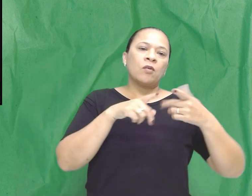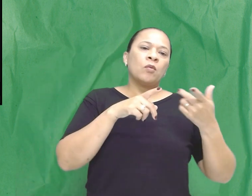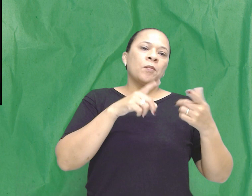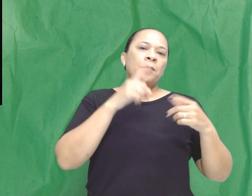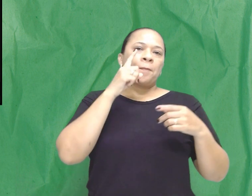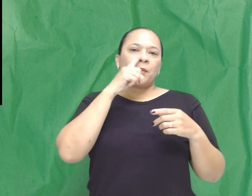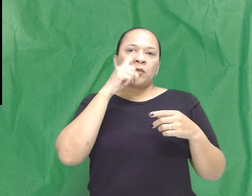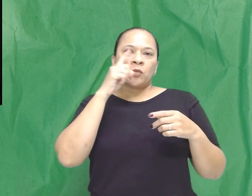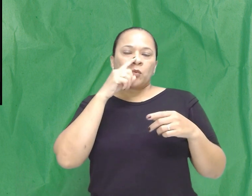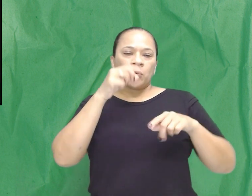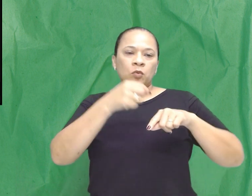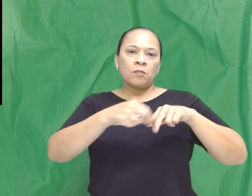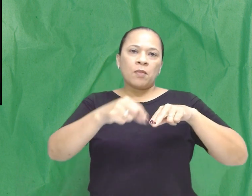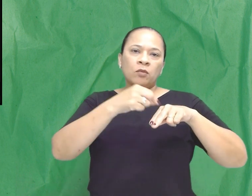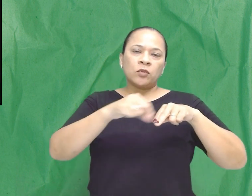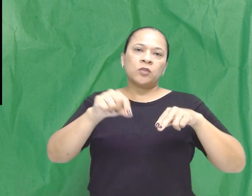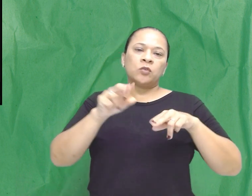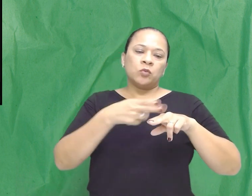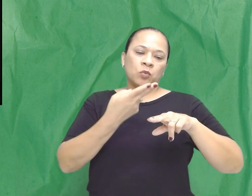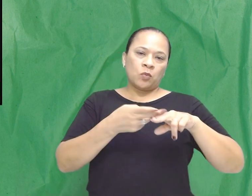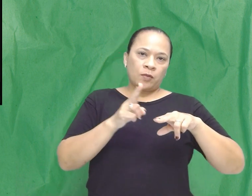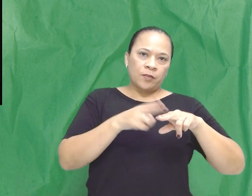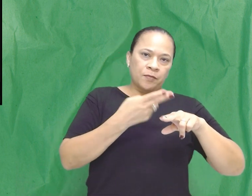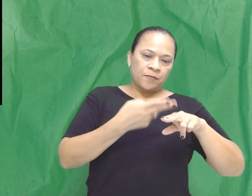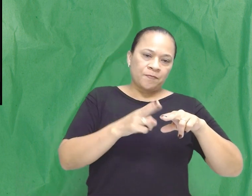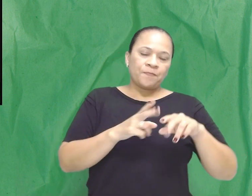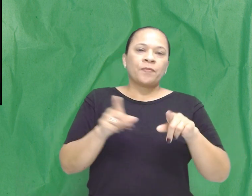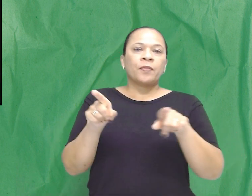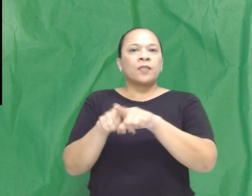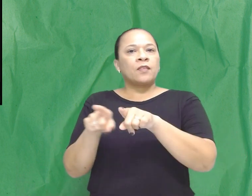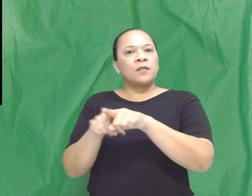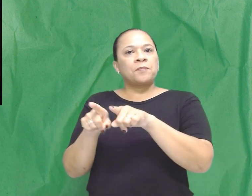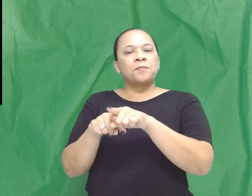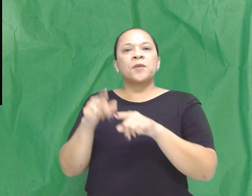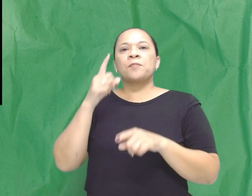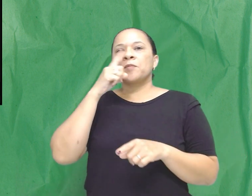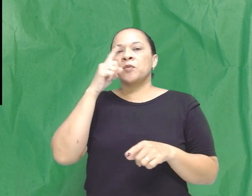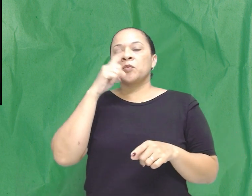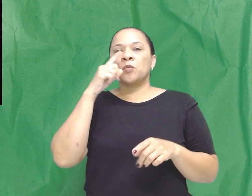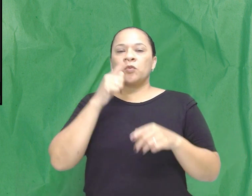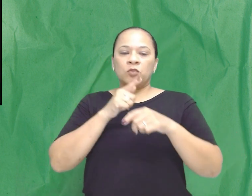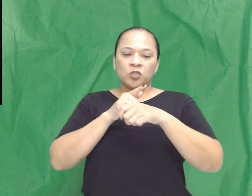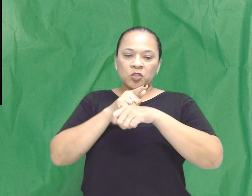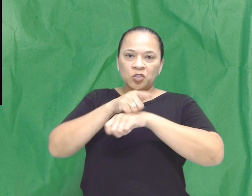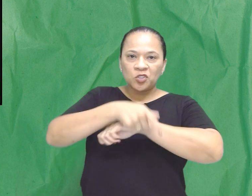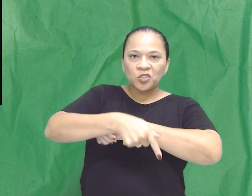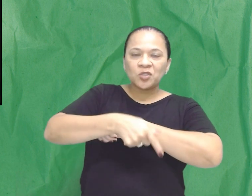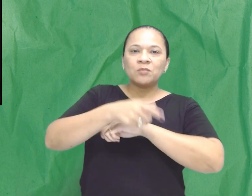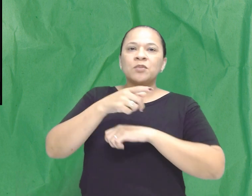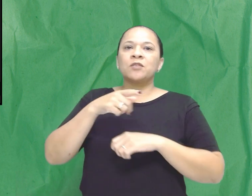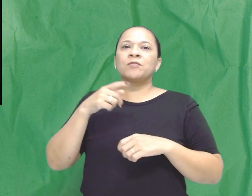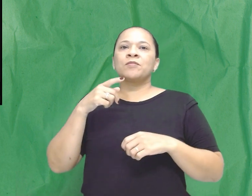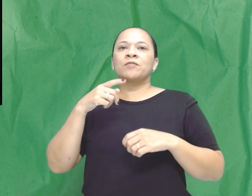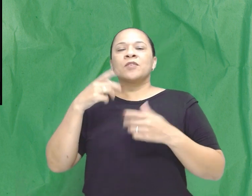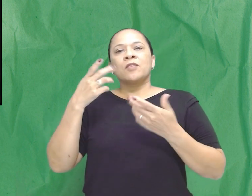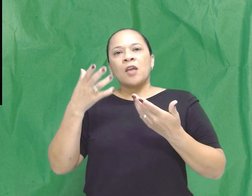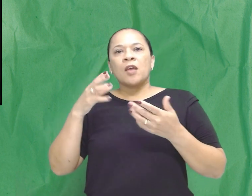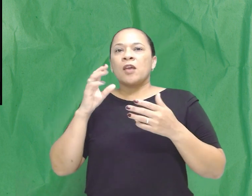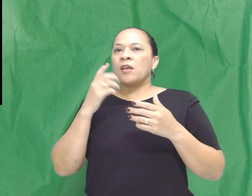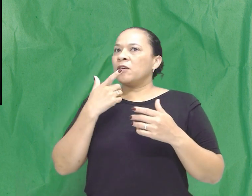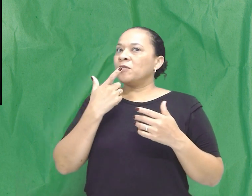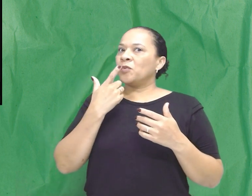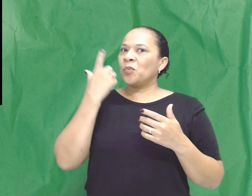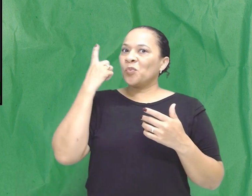biscoito de chocolate, vão aprender os famosos biscoitos de gengibre, que são um sucesso durante o ano,